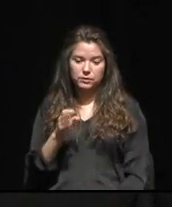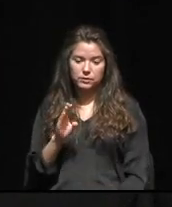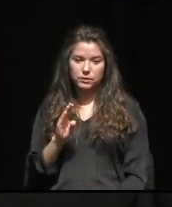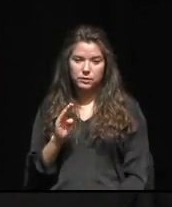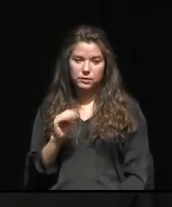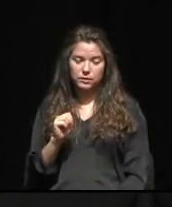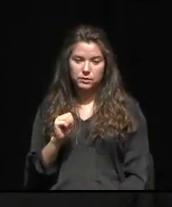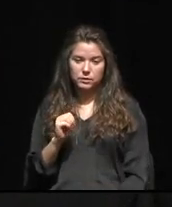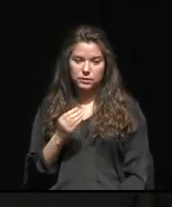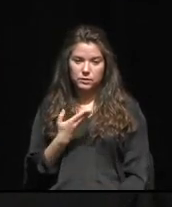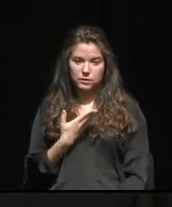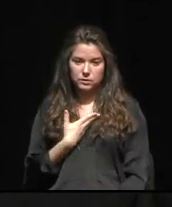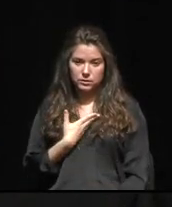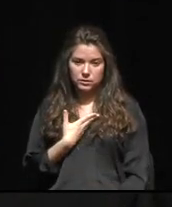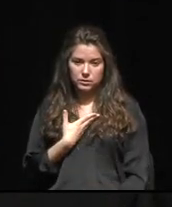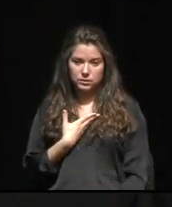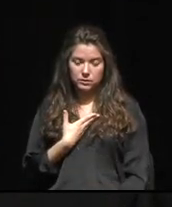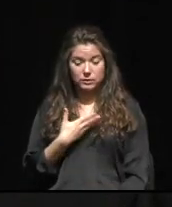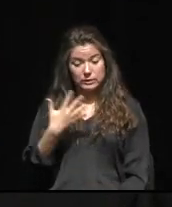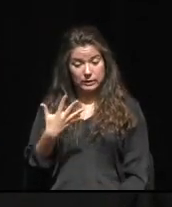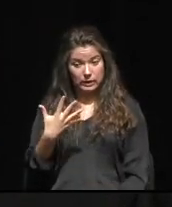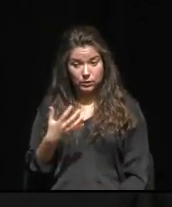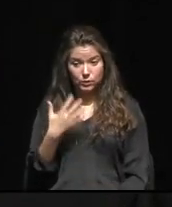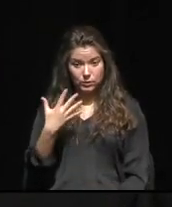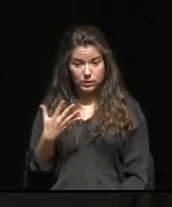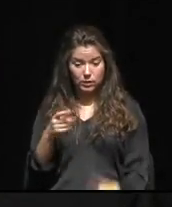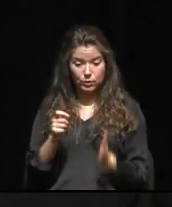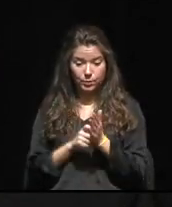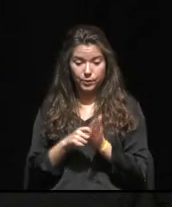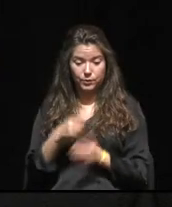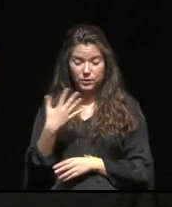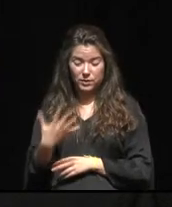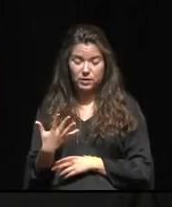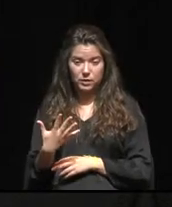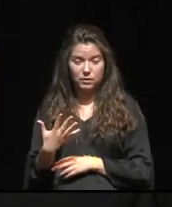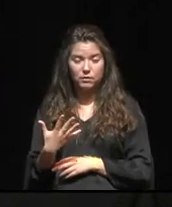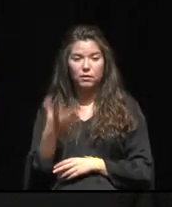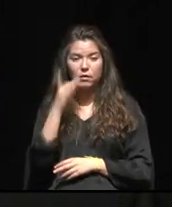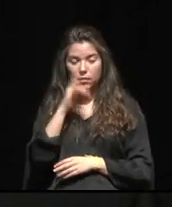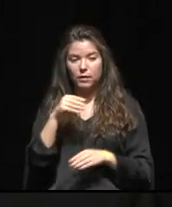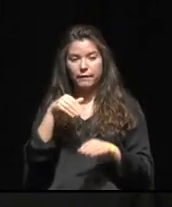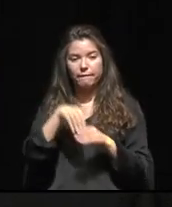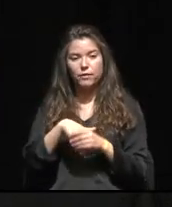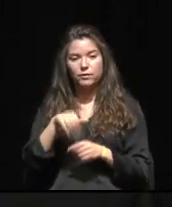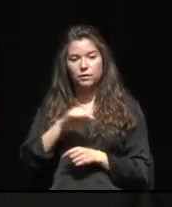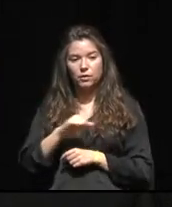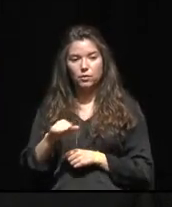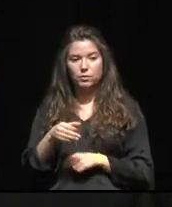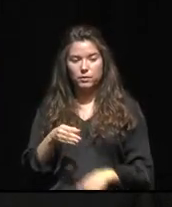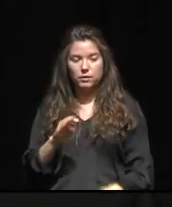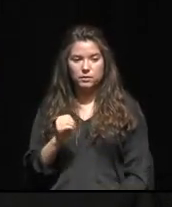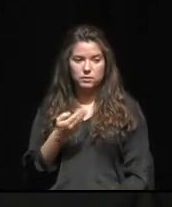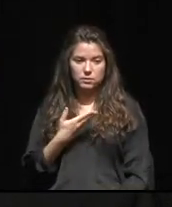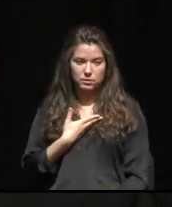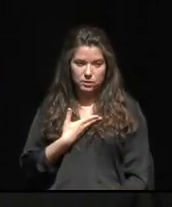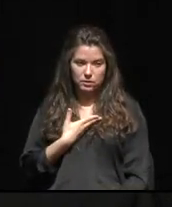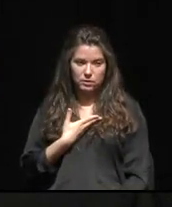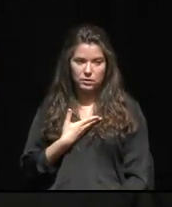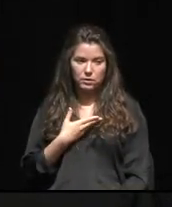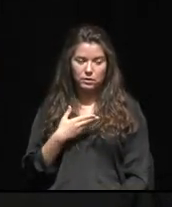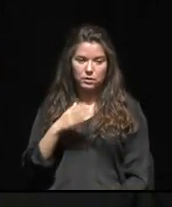PSD quatro e cinco estamos no Voto no ponto cinco quem Vota contra PSD